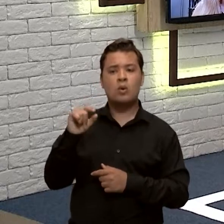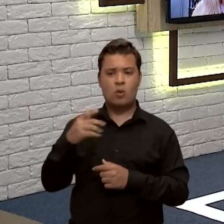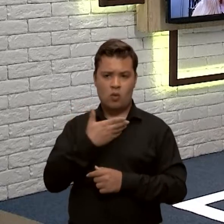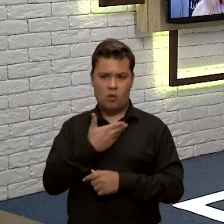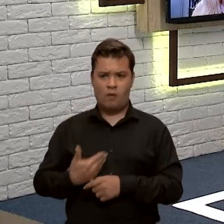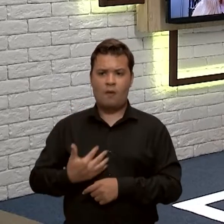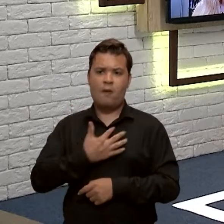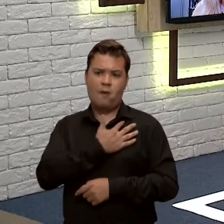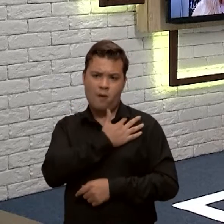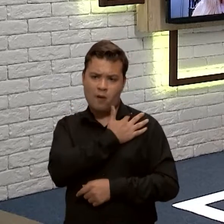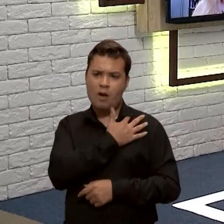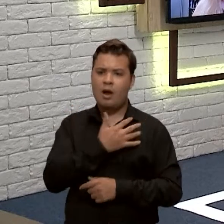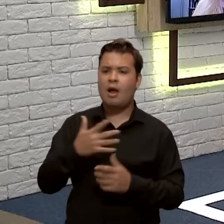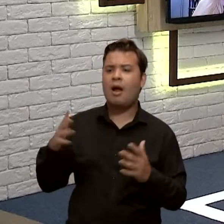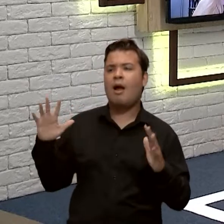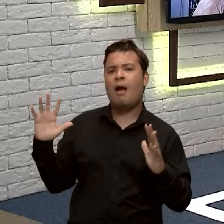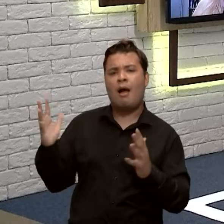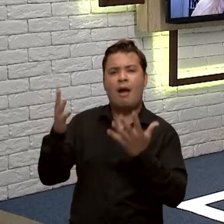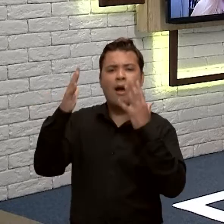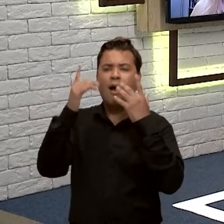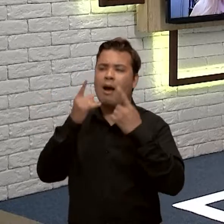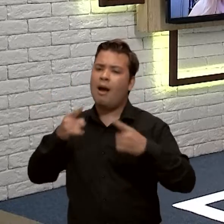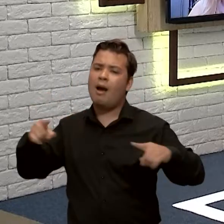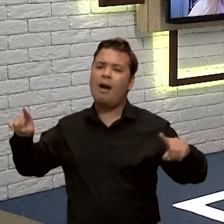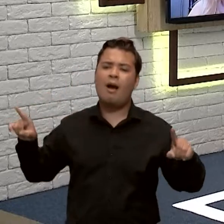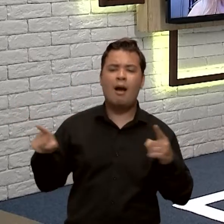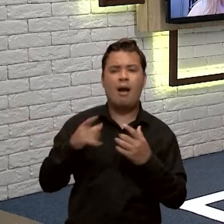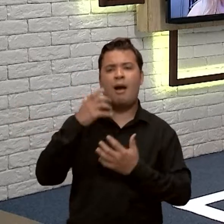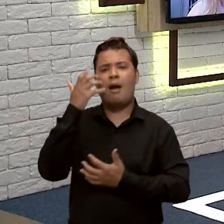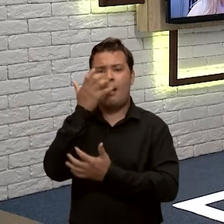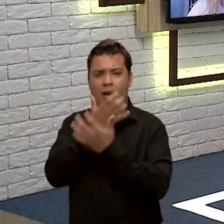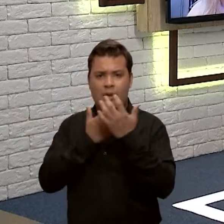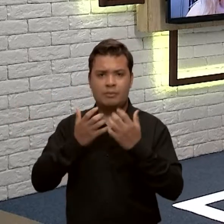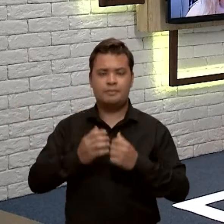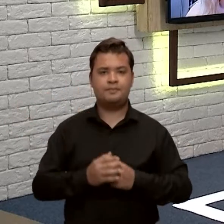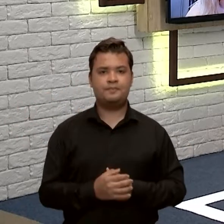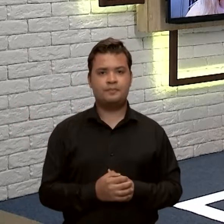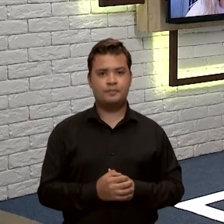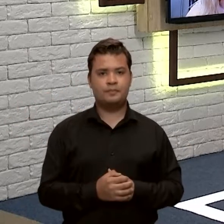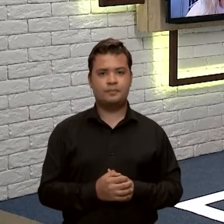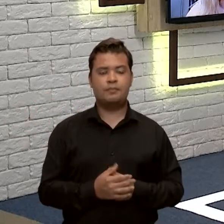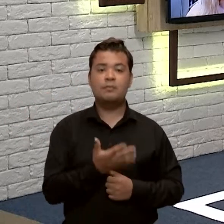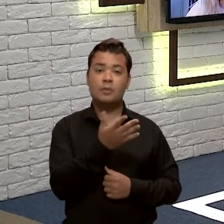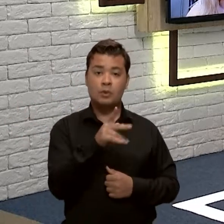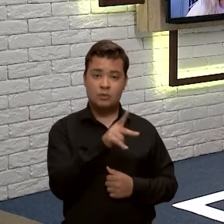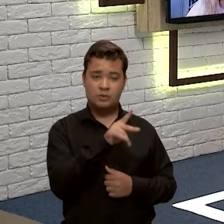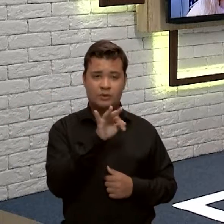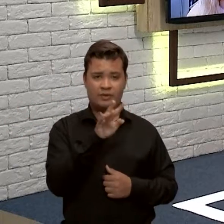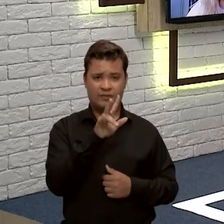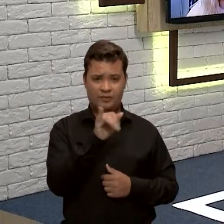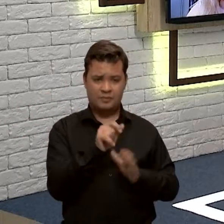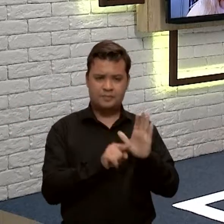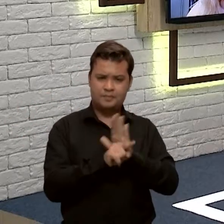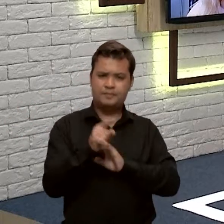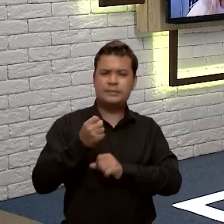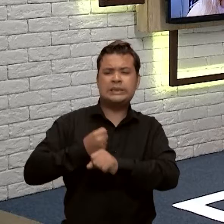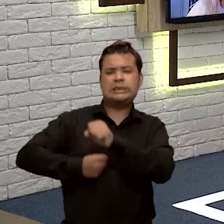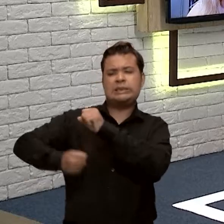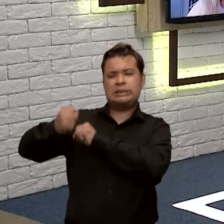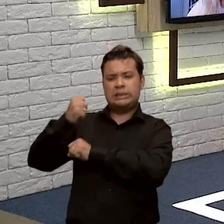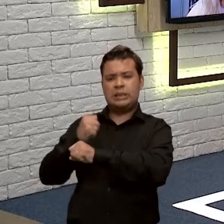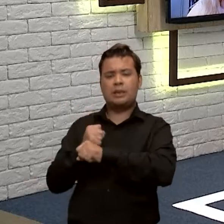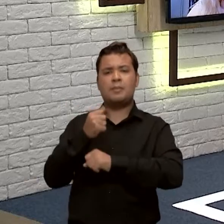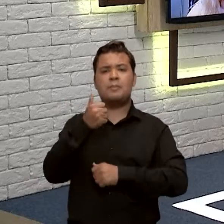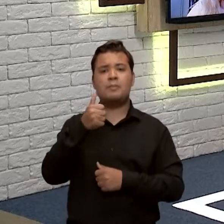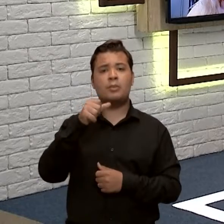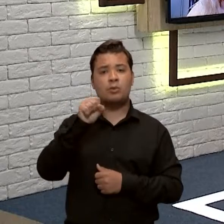militar daquela época. E, professora Flávia, lá em 1808, com a chegada